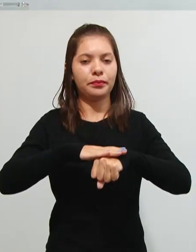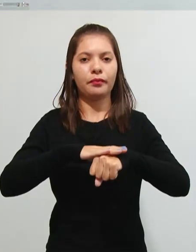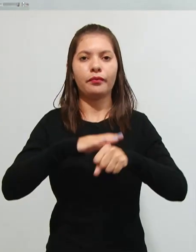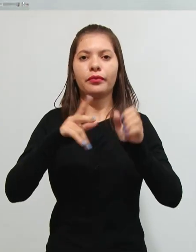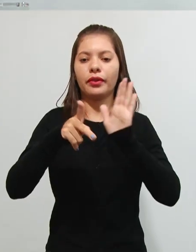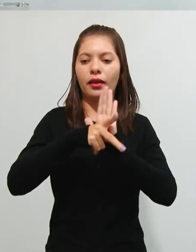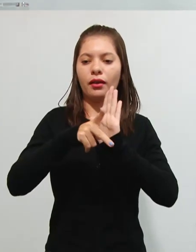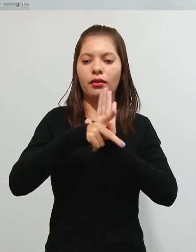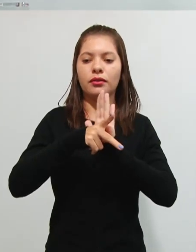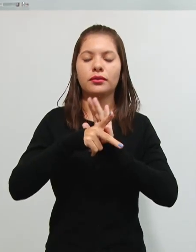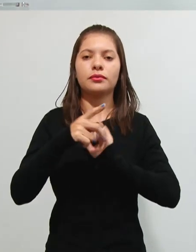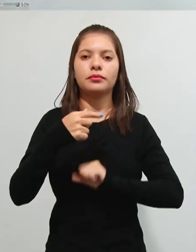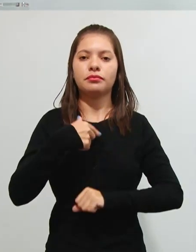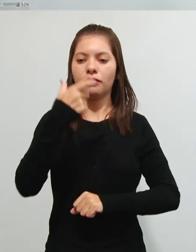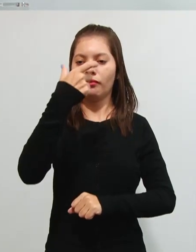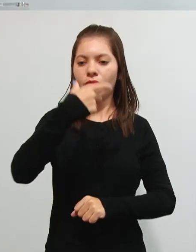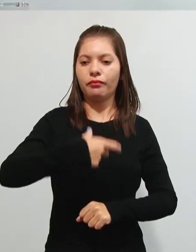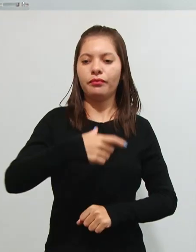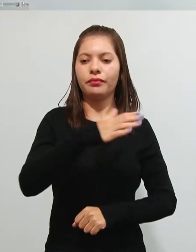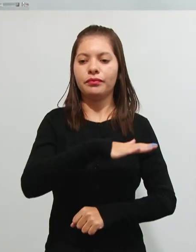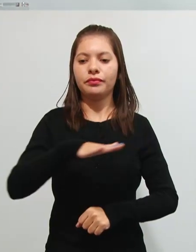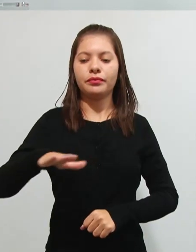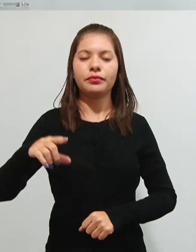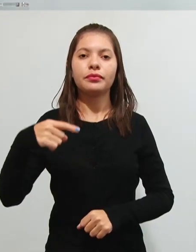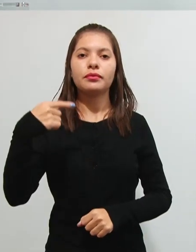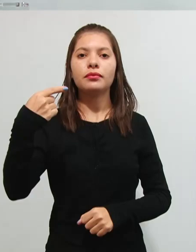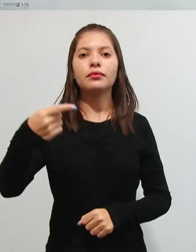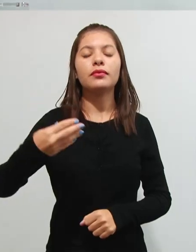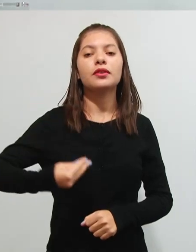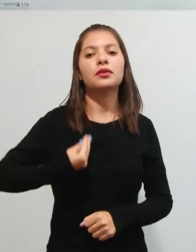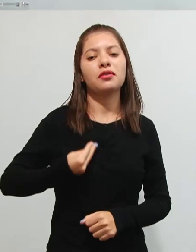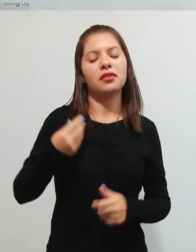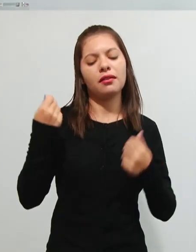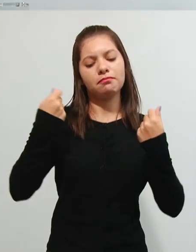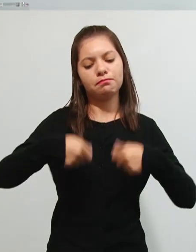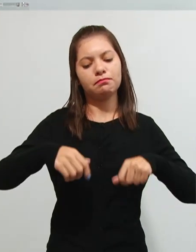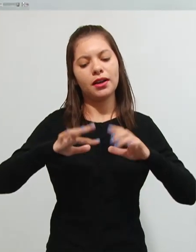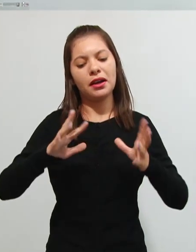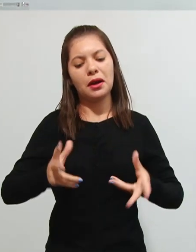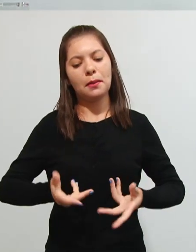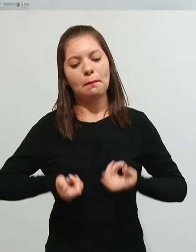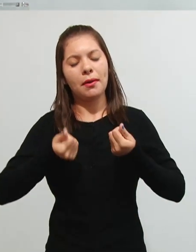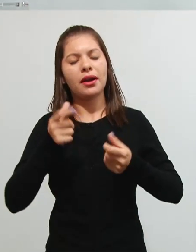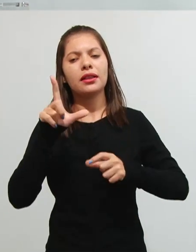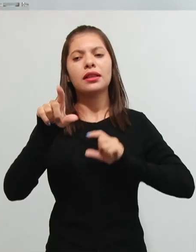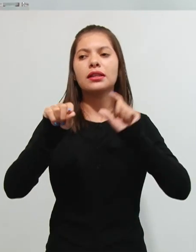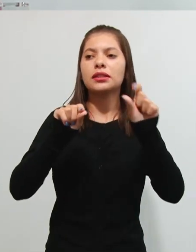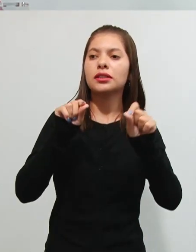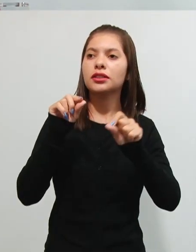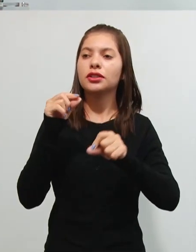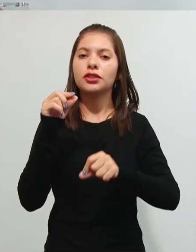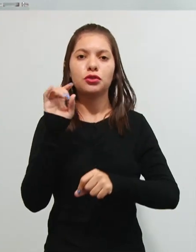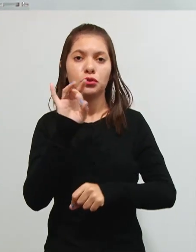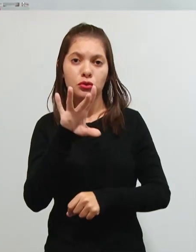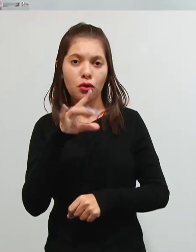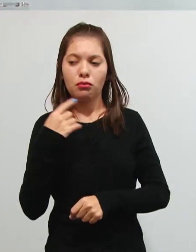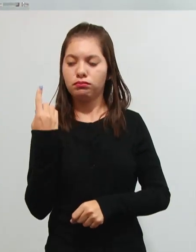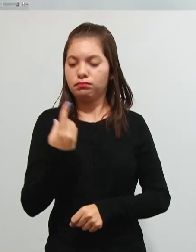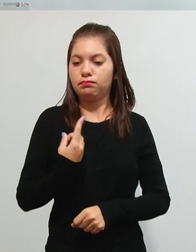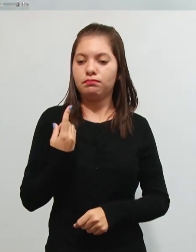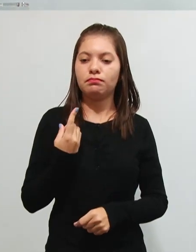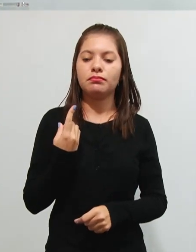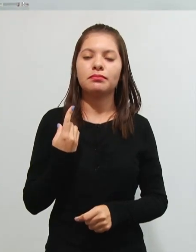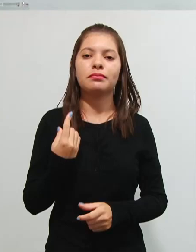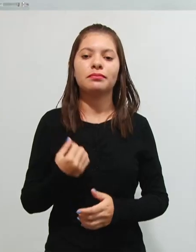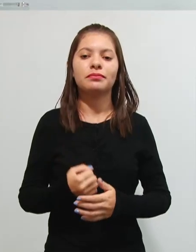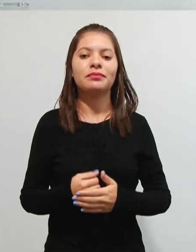indivíduo depois, na sua vida, que seja capaz de tomar as melhores decisões para si e para a